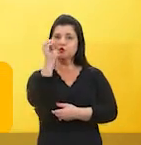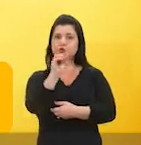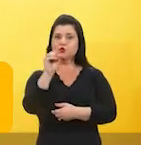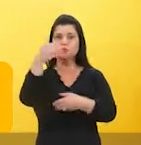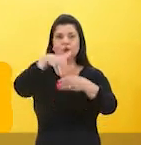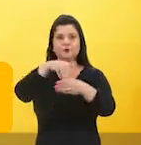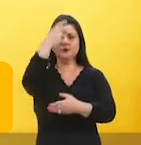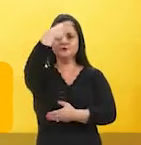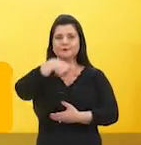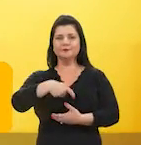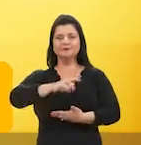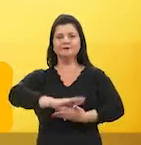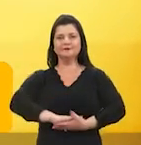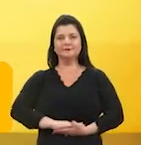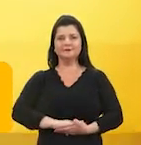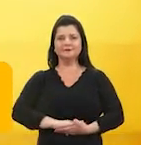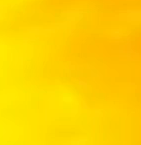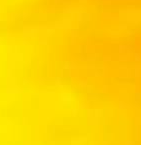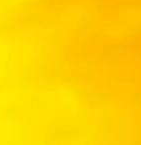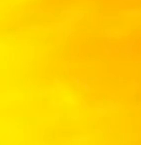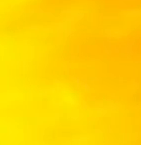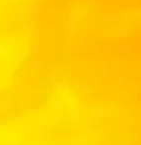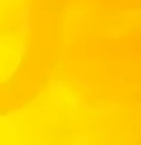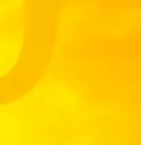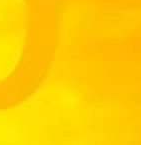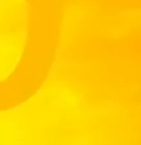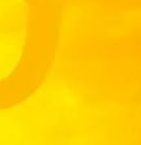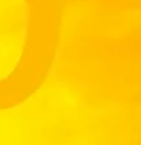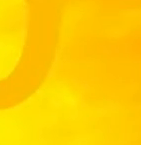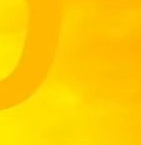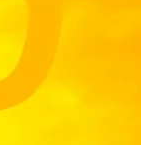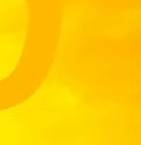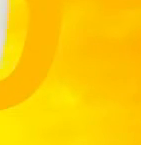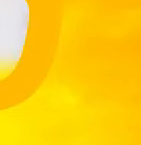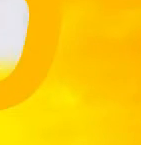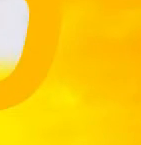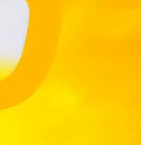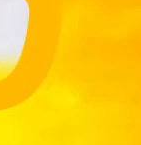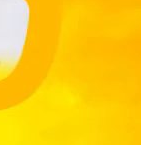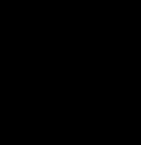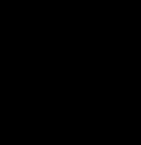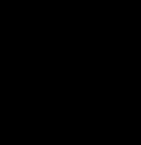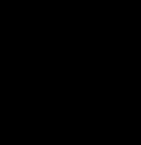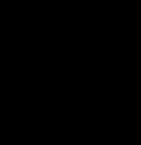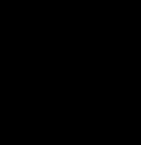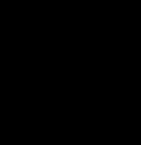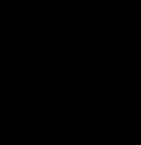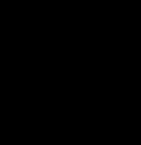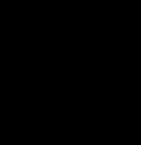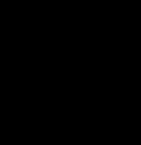outubro vote. Sani Figueiredo 400. Vicente Bogo, governador. Josi Paz, vice.